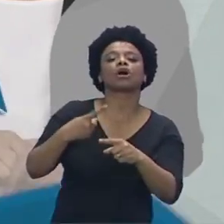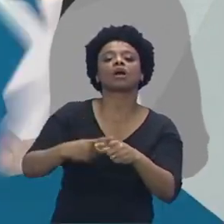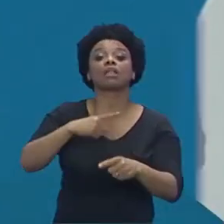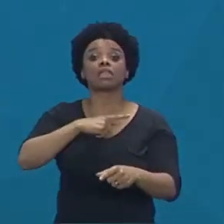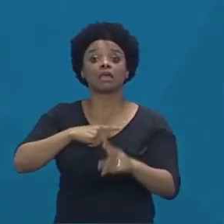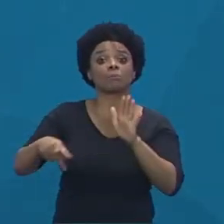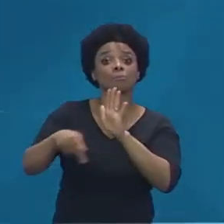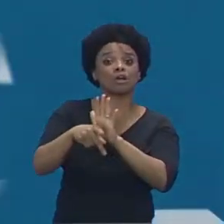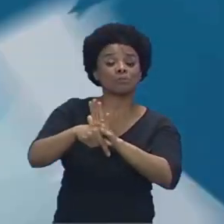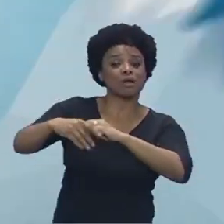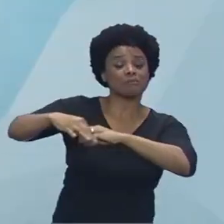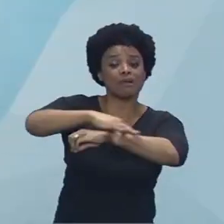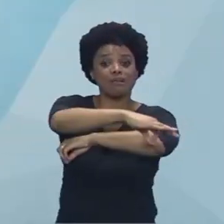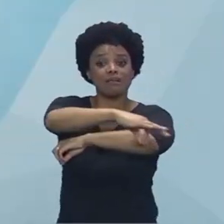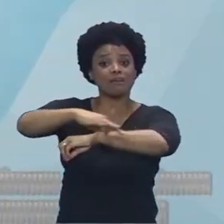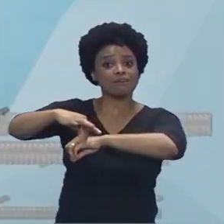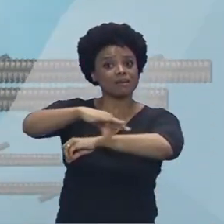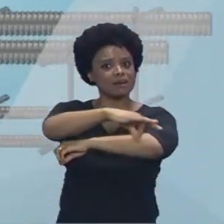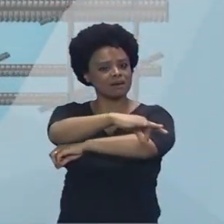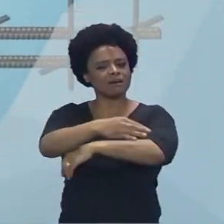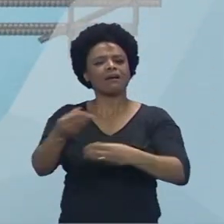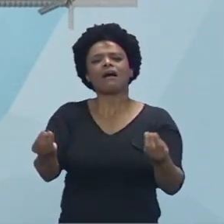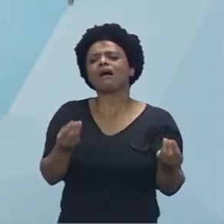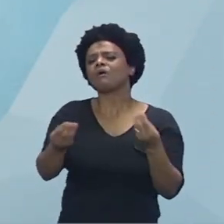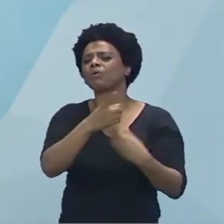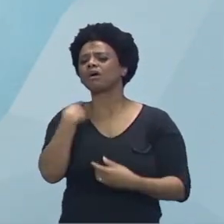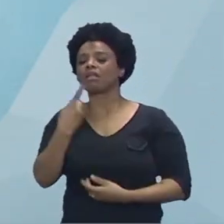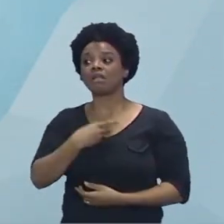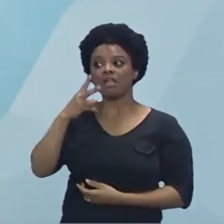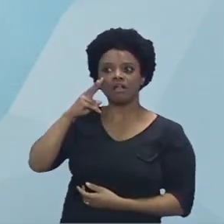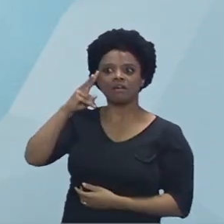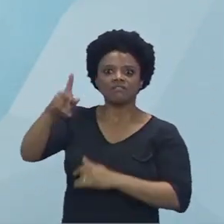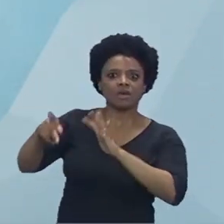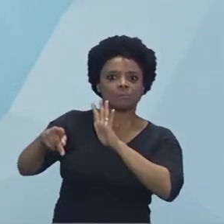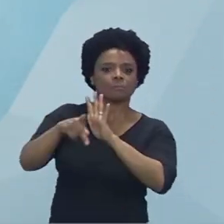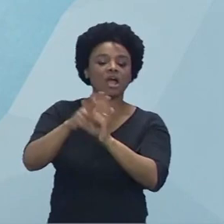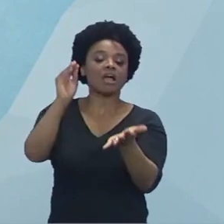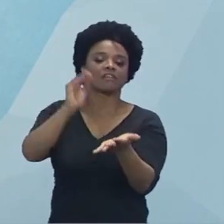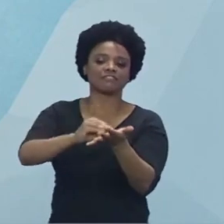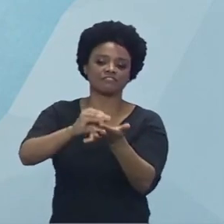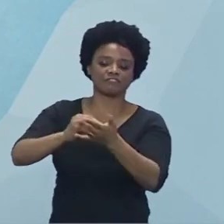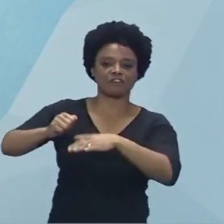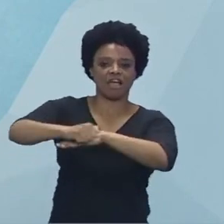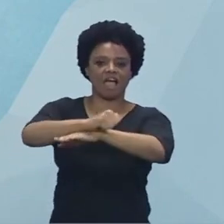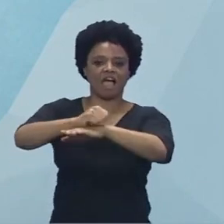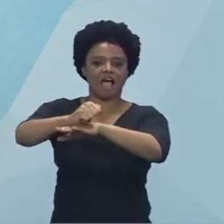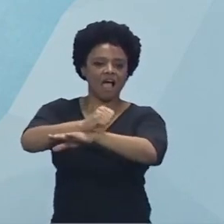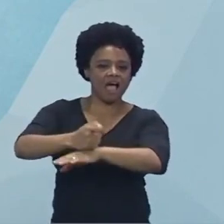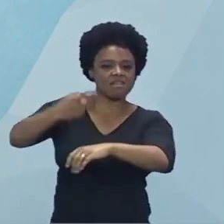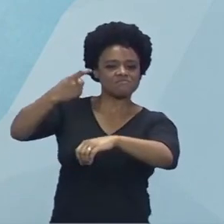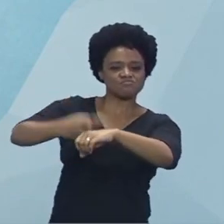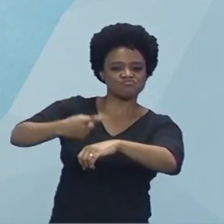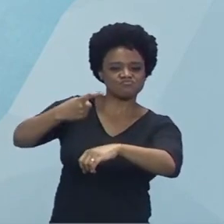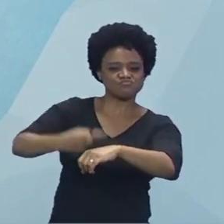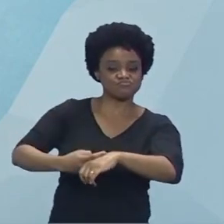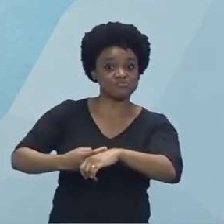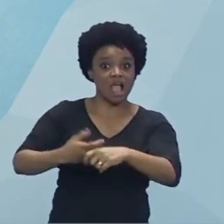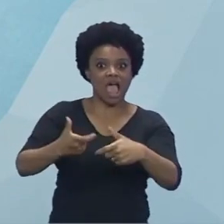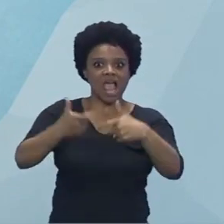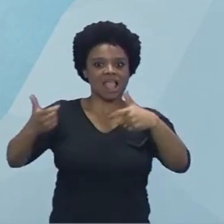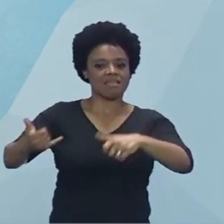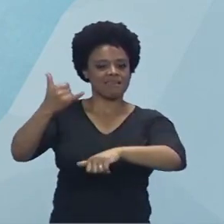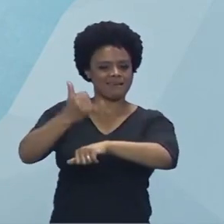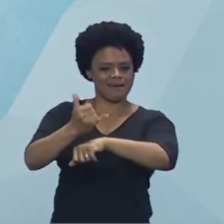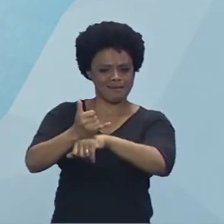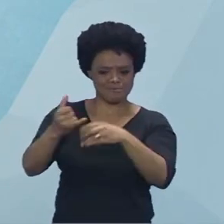por exemplo. Dessa forma, nos resta compensar a falta de área para concreto, aumentando a área de aço na região